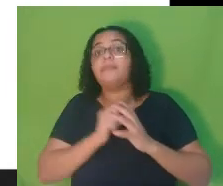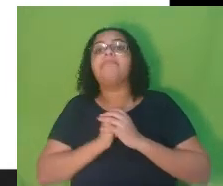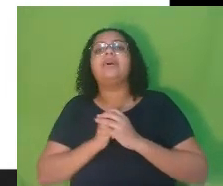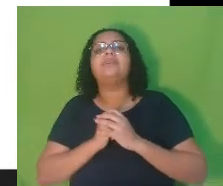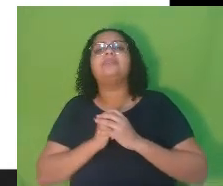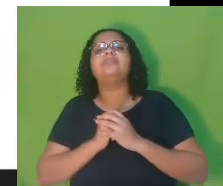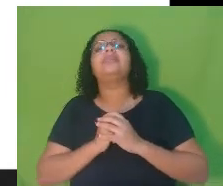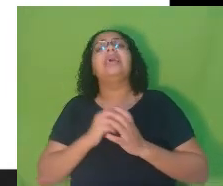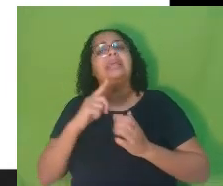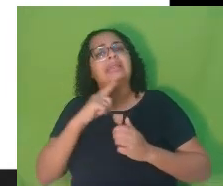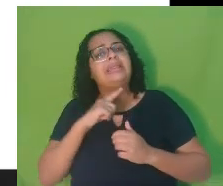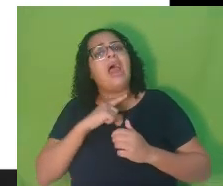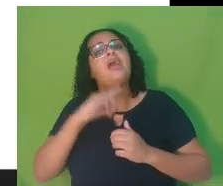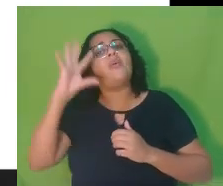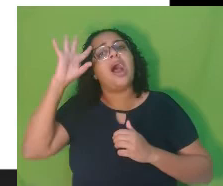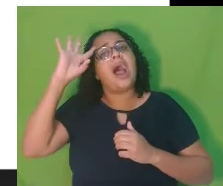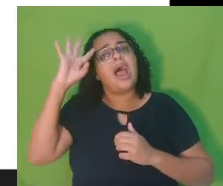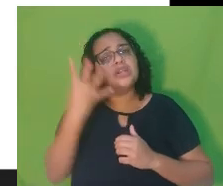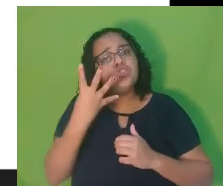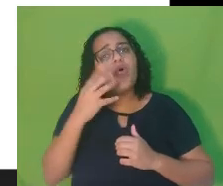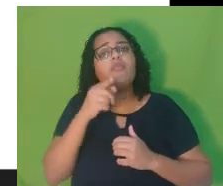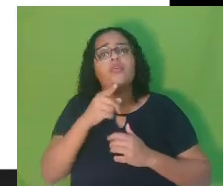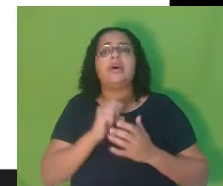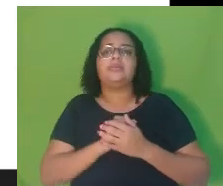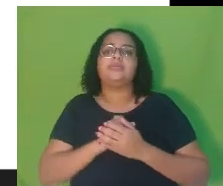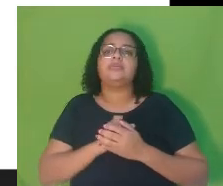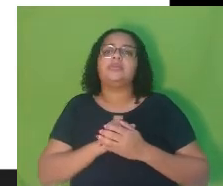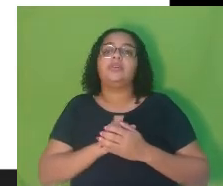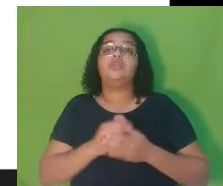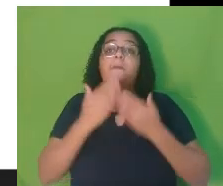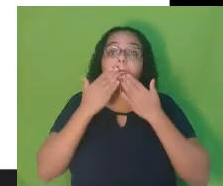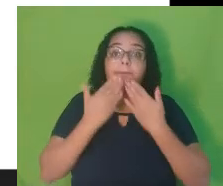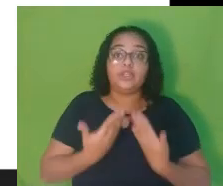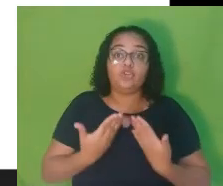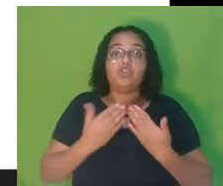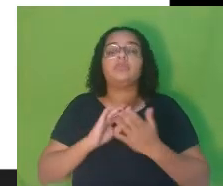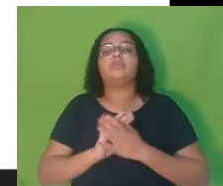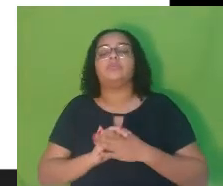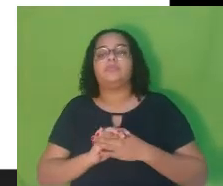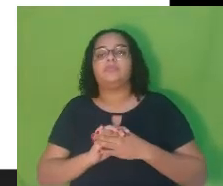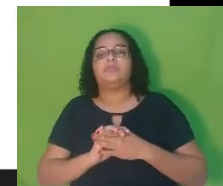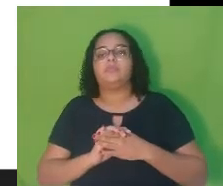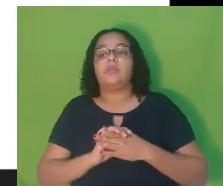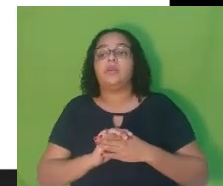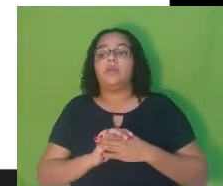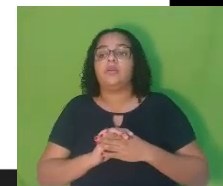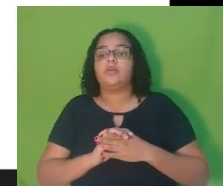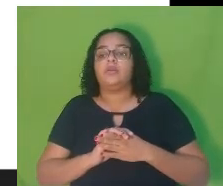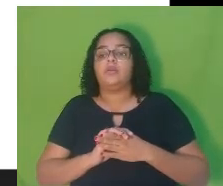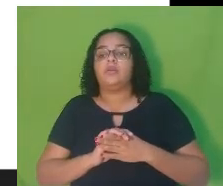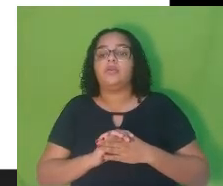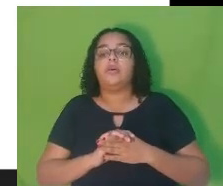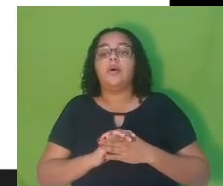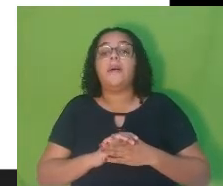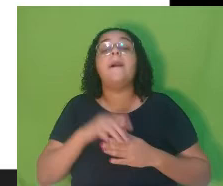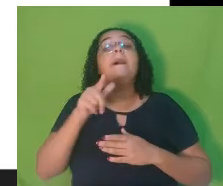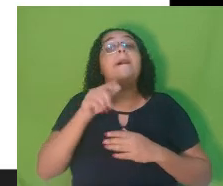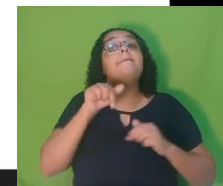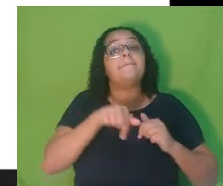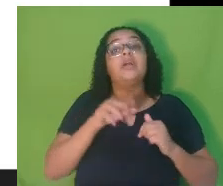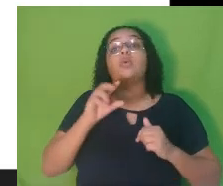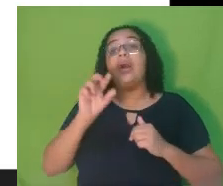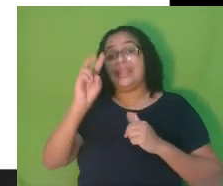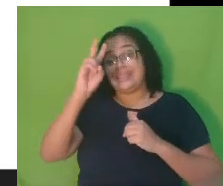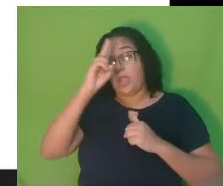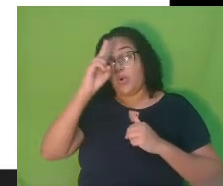garanta que existe uma solução no intervalo pedido. Então, pelo teorema do